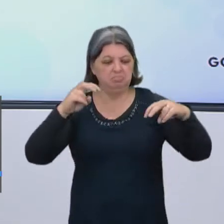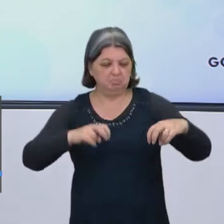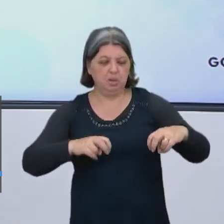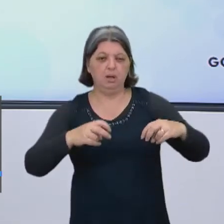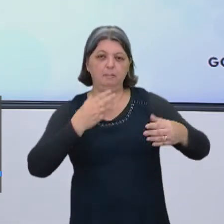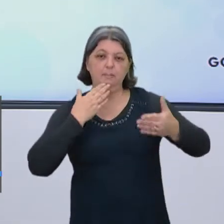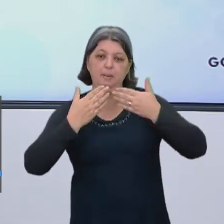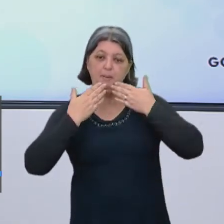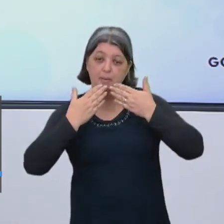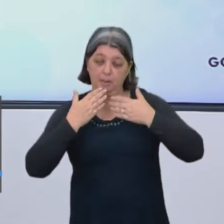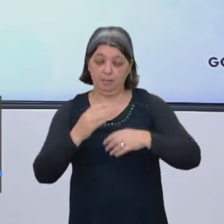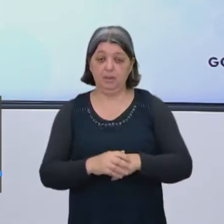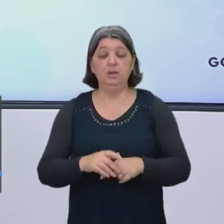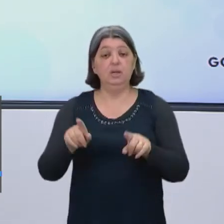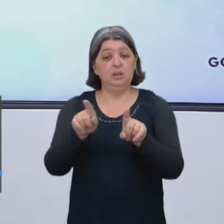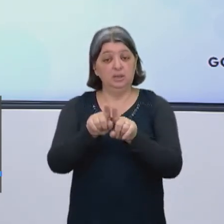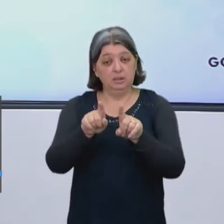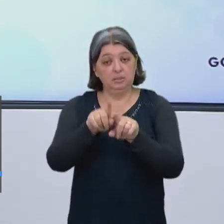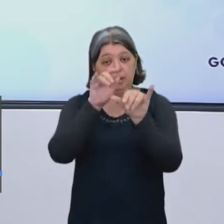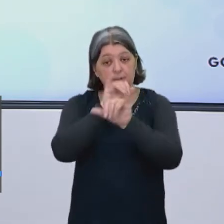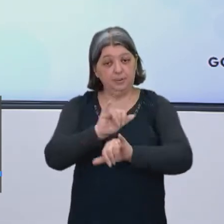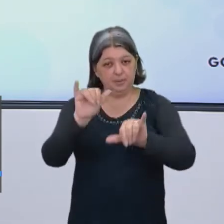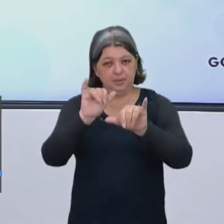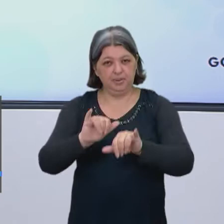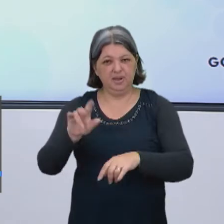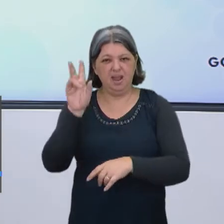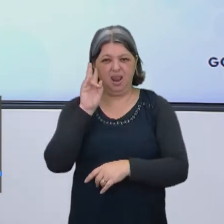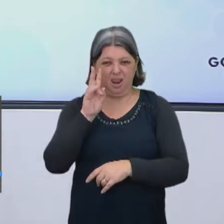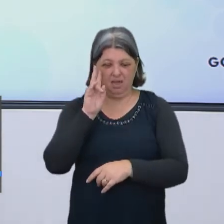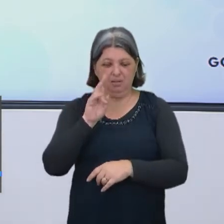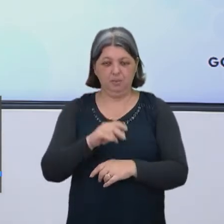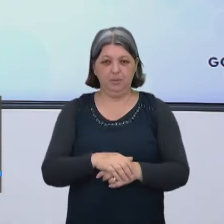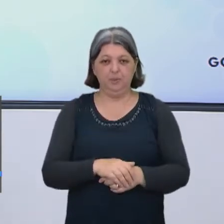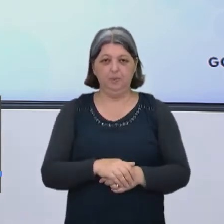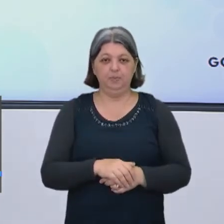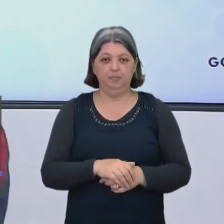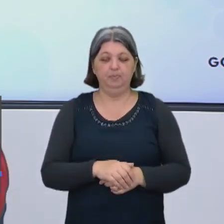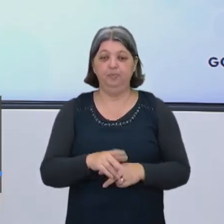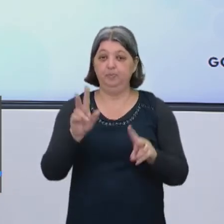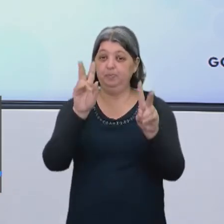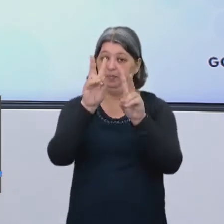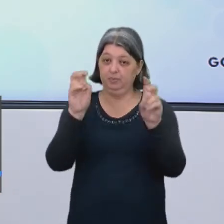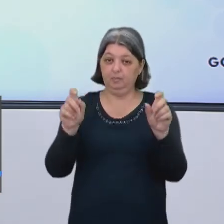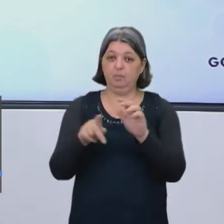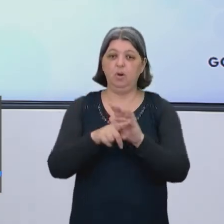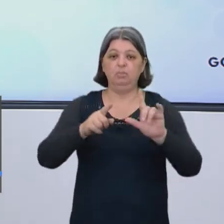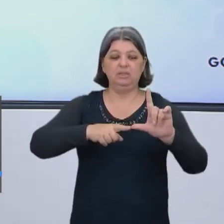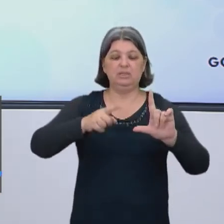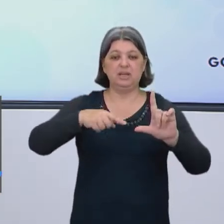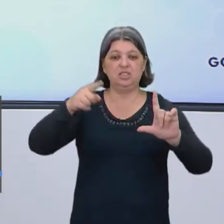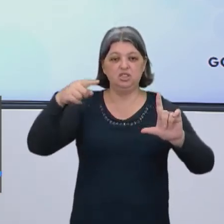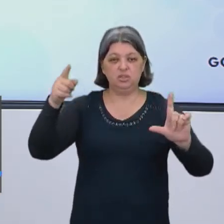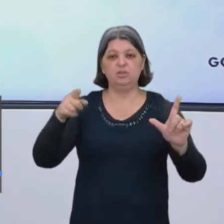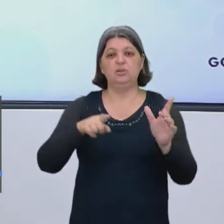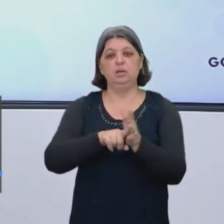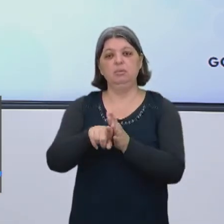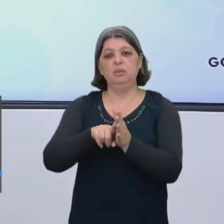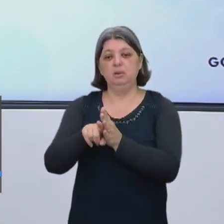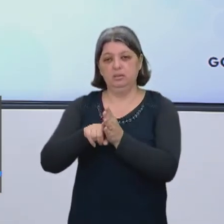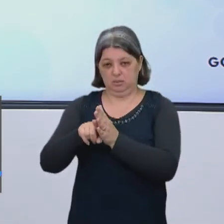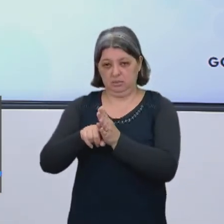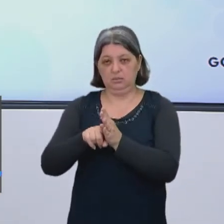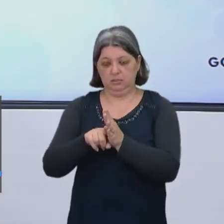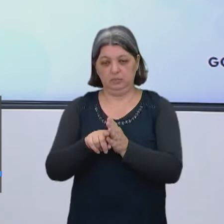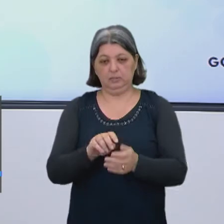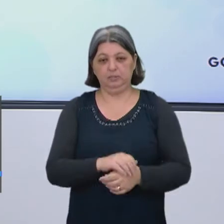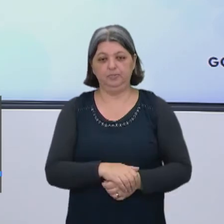ideia, conversar e replicar, né? Lembra que a gente está falando aí especificamente da estatística, de pesquisas